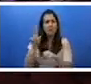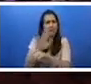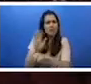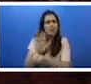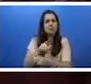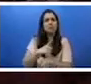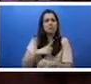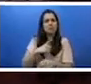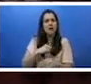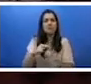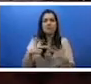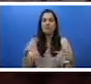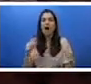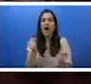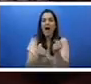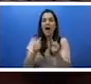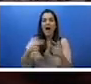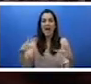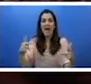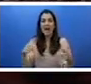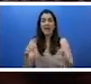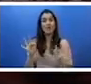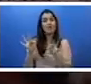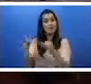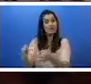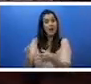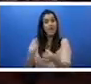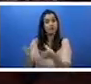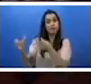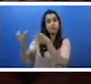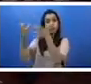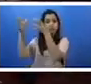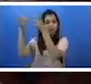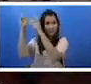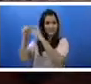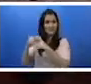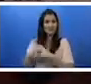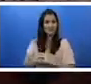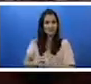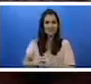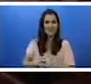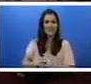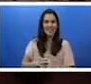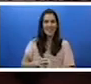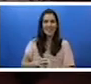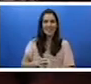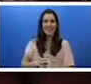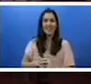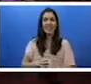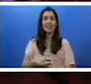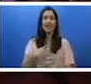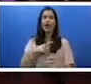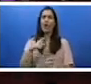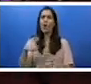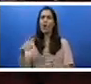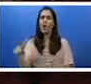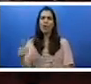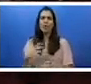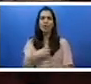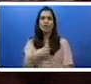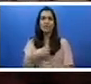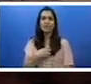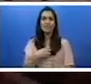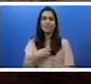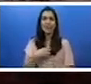E assim como no final tem um balão. Mas as meninas também gostam muito de um outro meio de transporte.